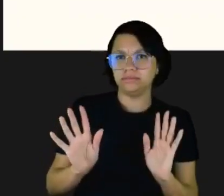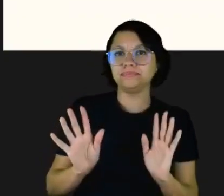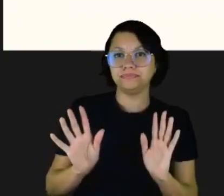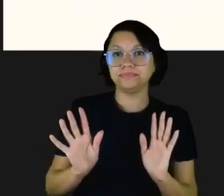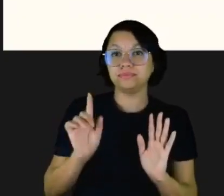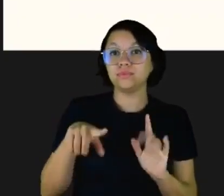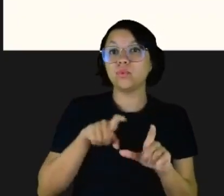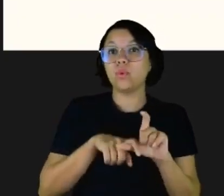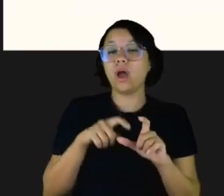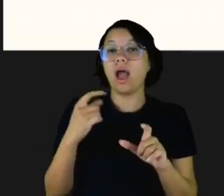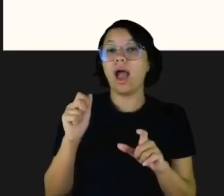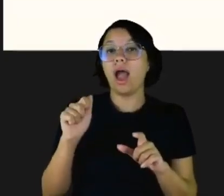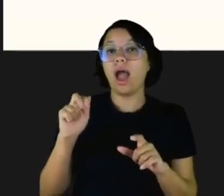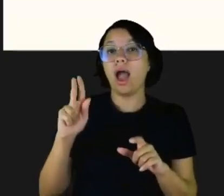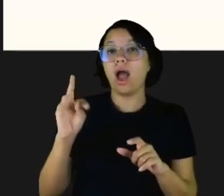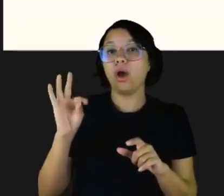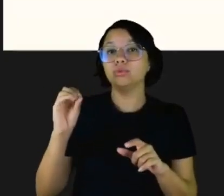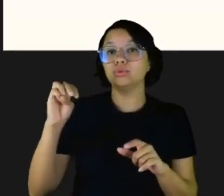Isso é autonomia.